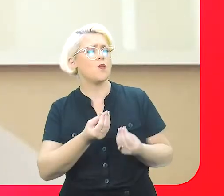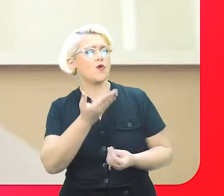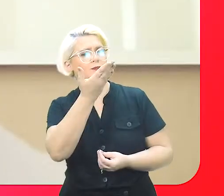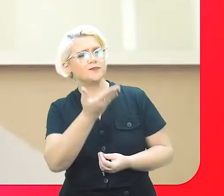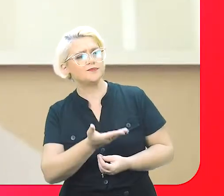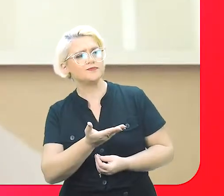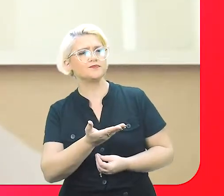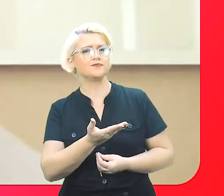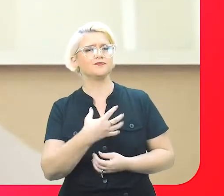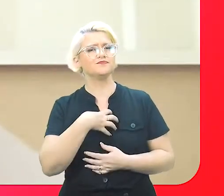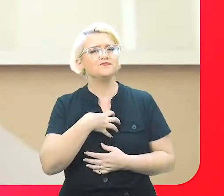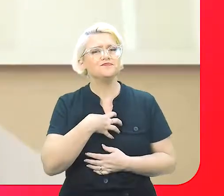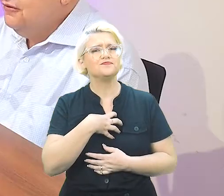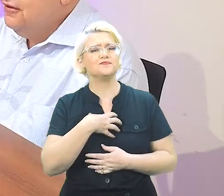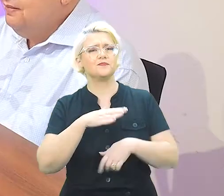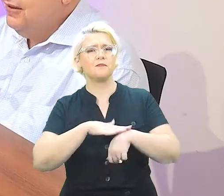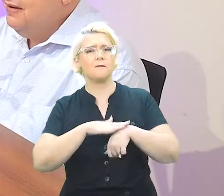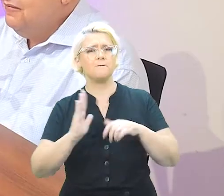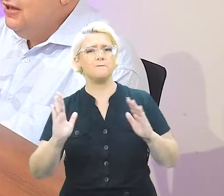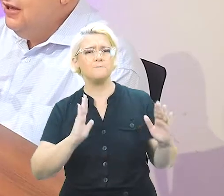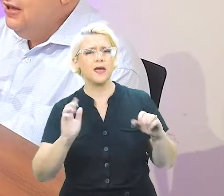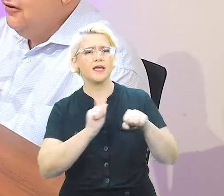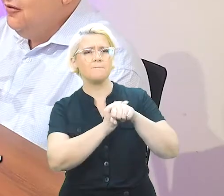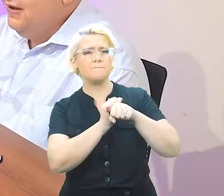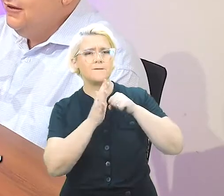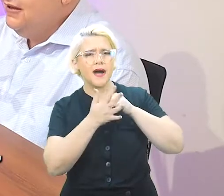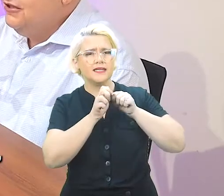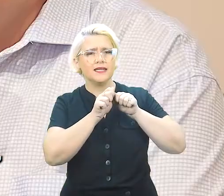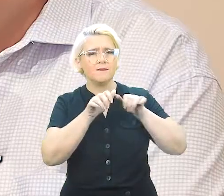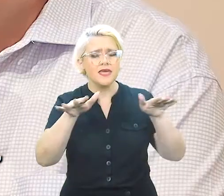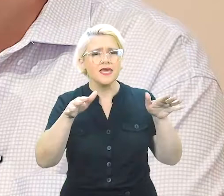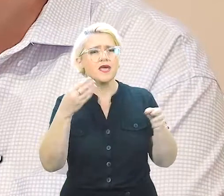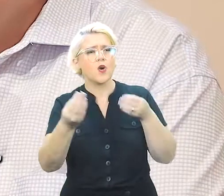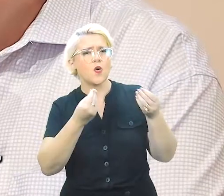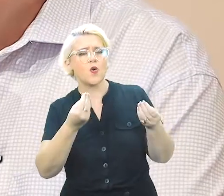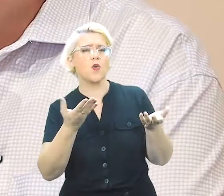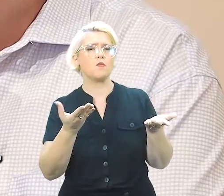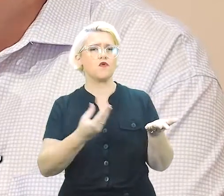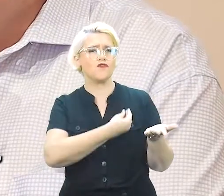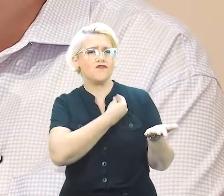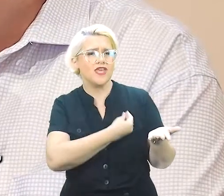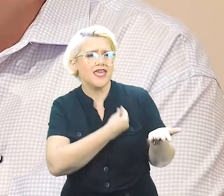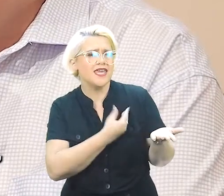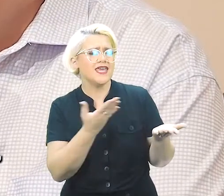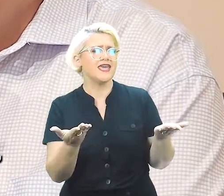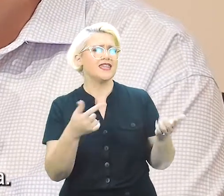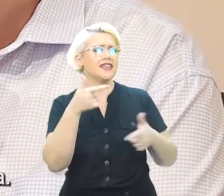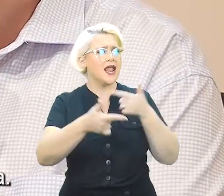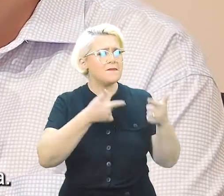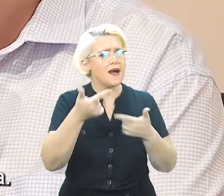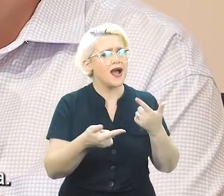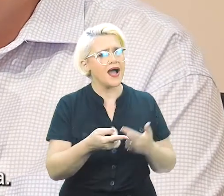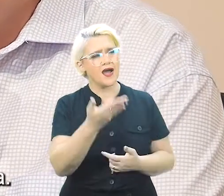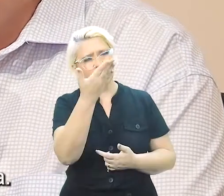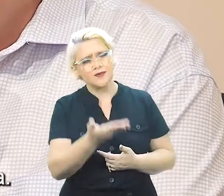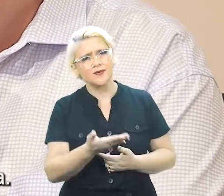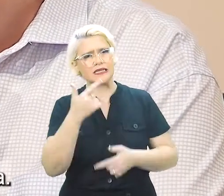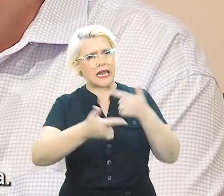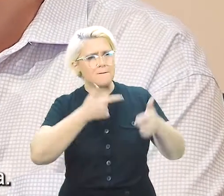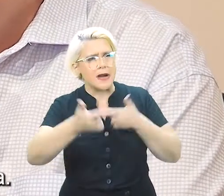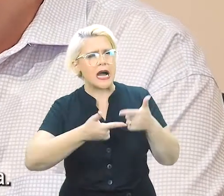tem estado nesse período de pandemia? Como é que tem estado assim a sua vida, o seu trabalho? A senhora é uma pessoa